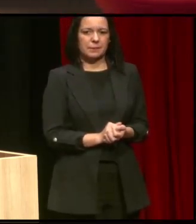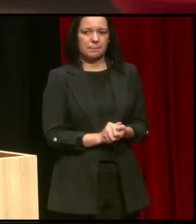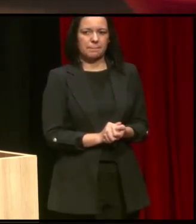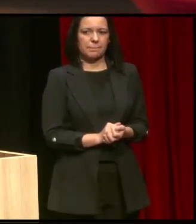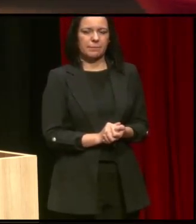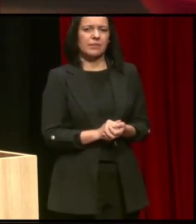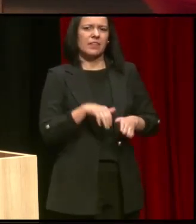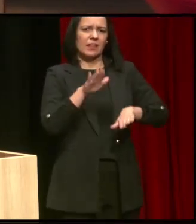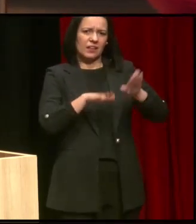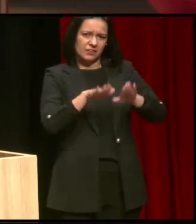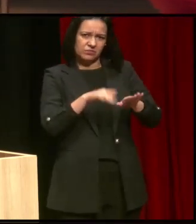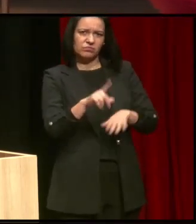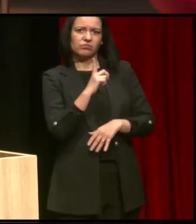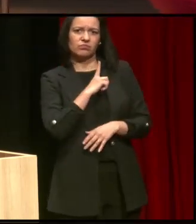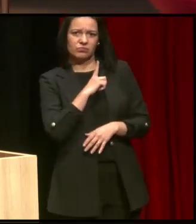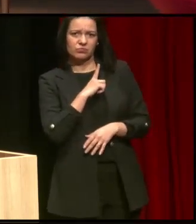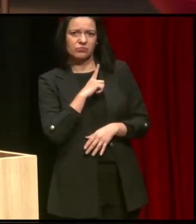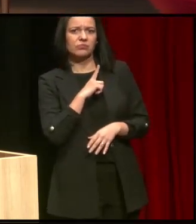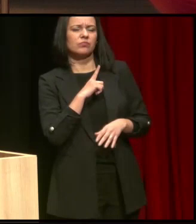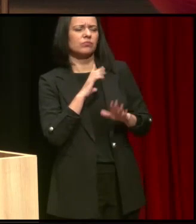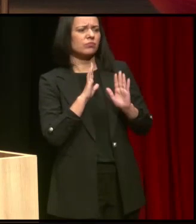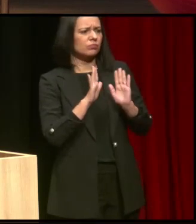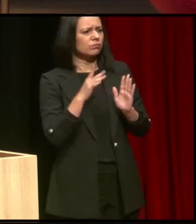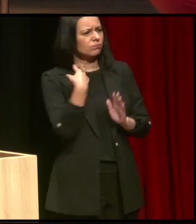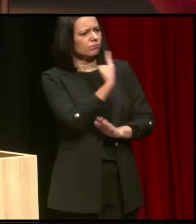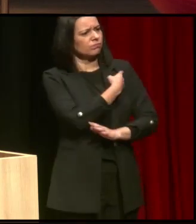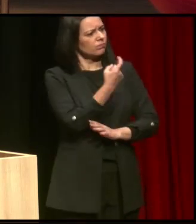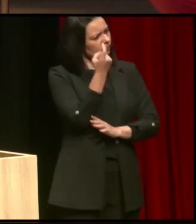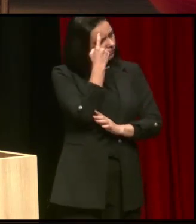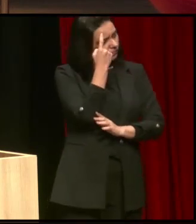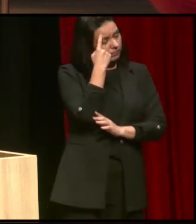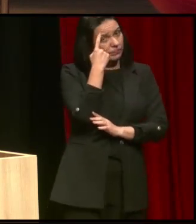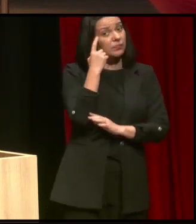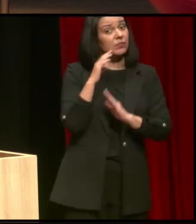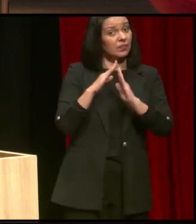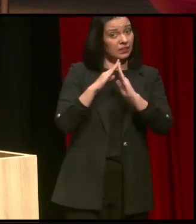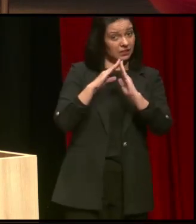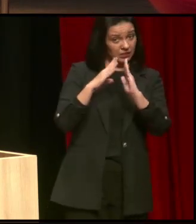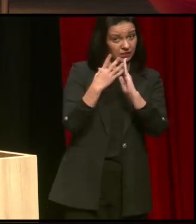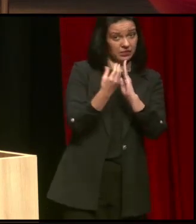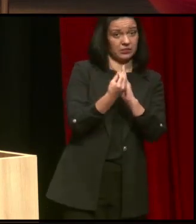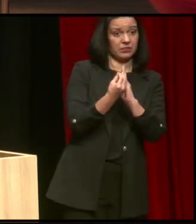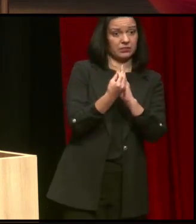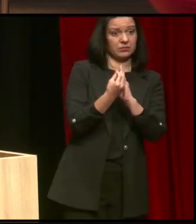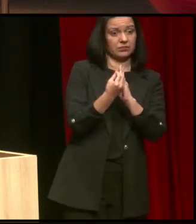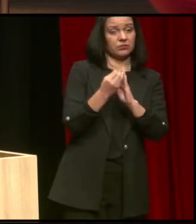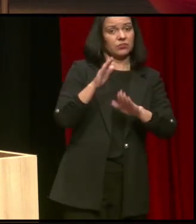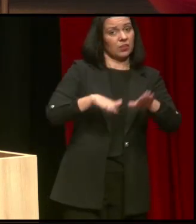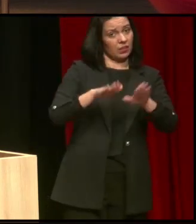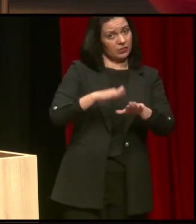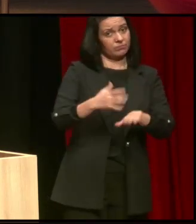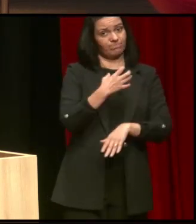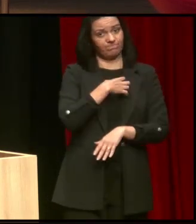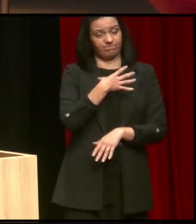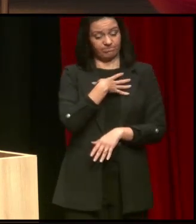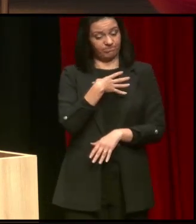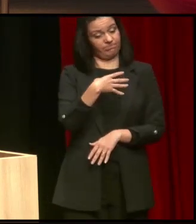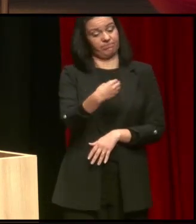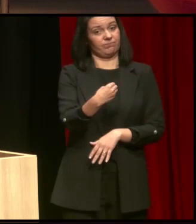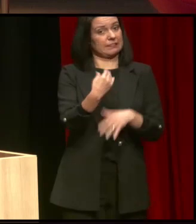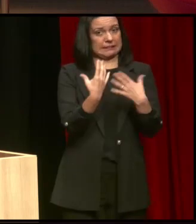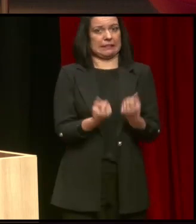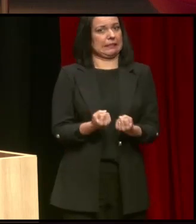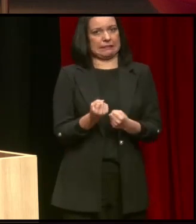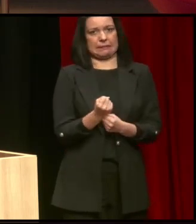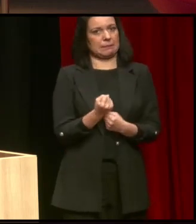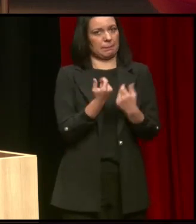têm decepções levando elas a pensar que ninguém, nem mesmo na igreja, aceitará seus filhos. Agora vejam bem isso.